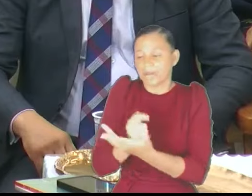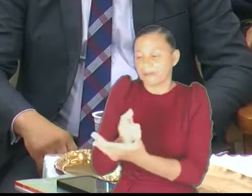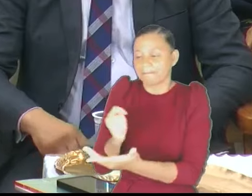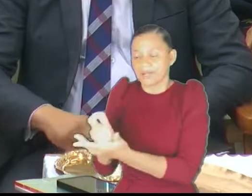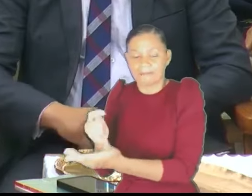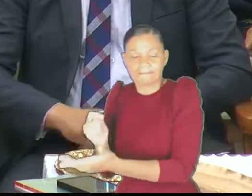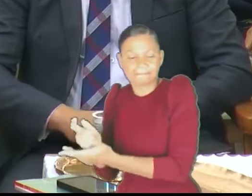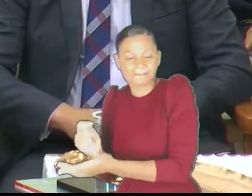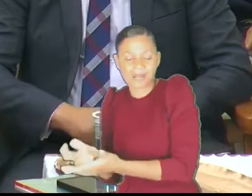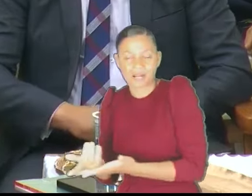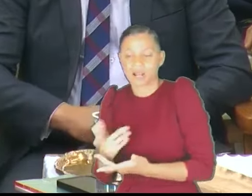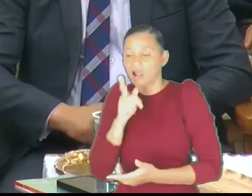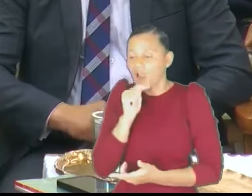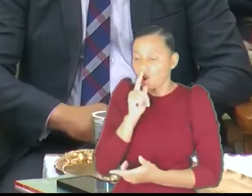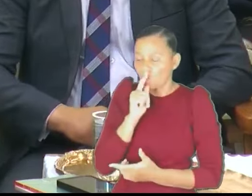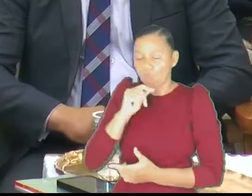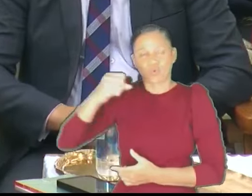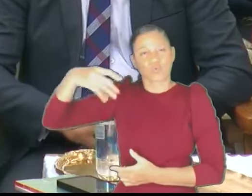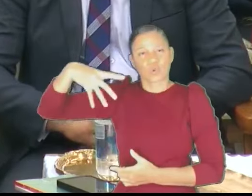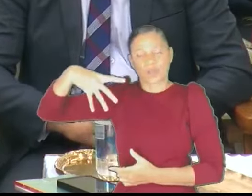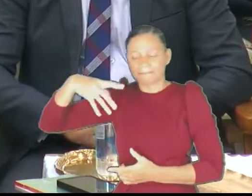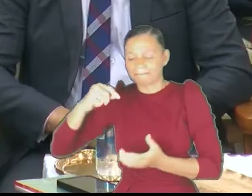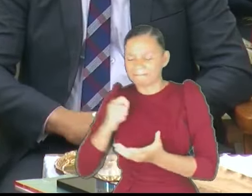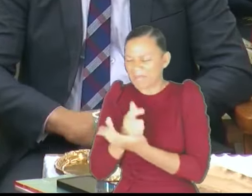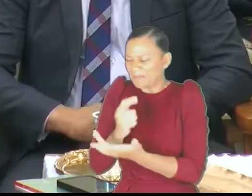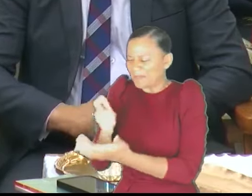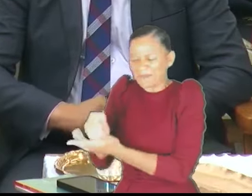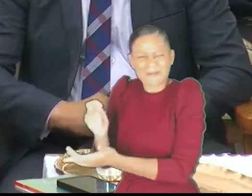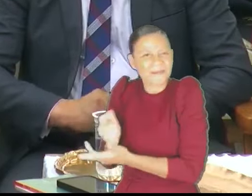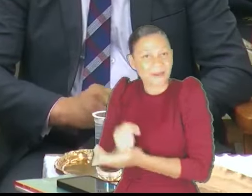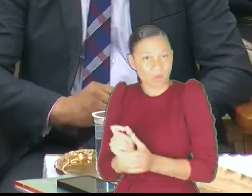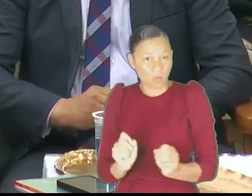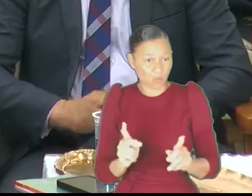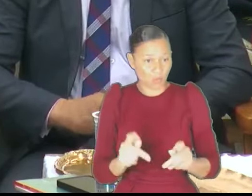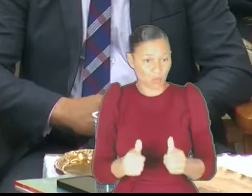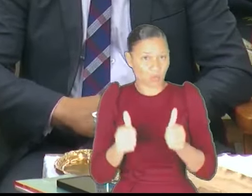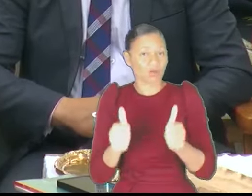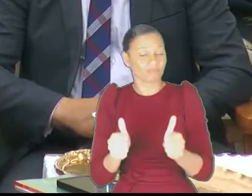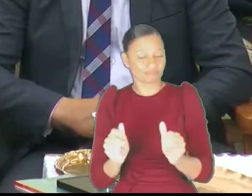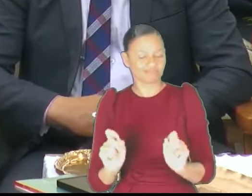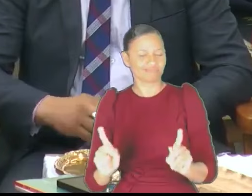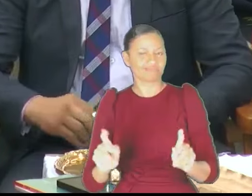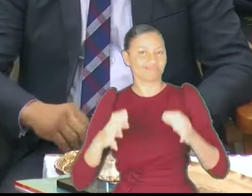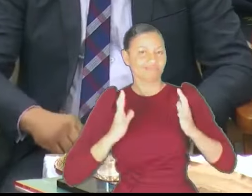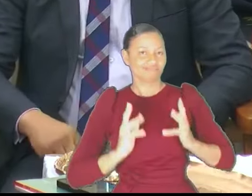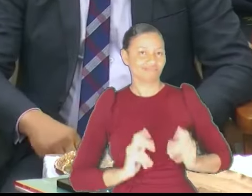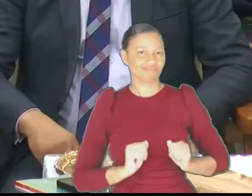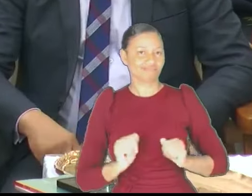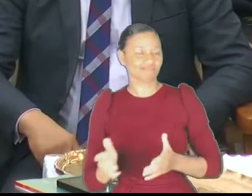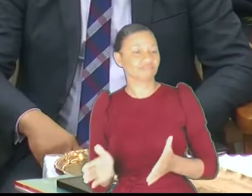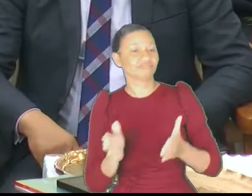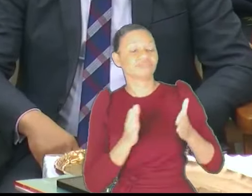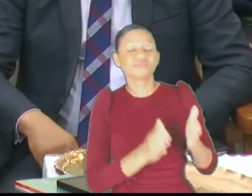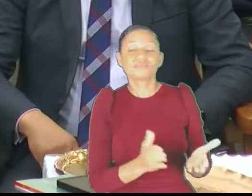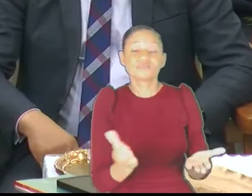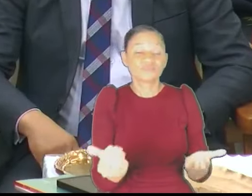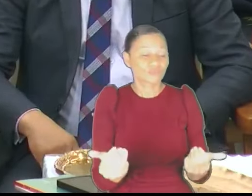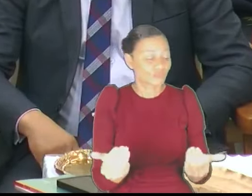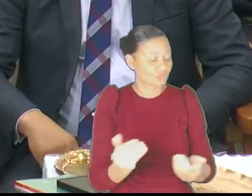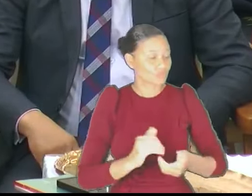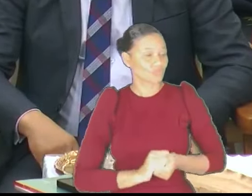água, paga luz, paga aqui, paga acolá, paga. Ok, isso aqui é conta a pagar. Agora traga para mim